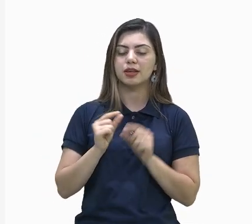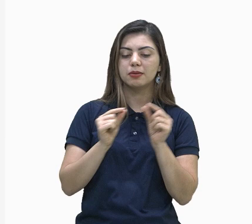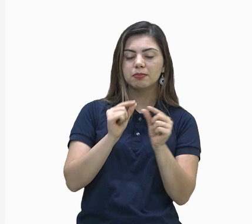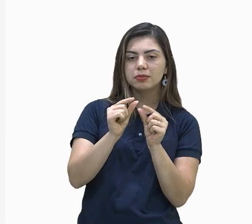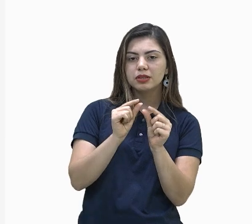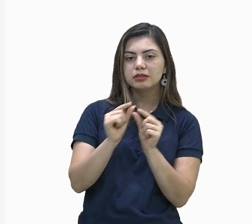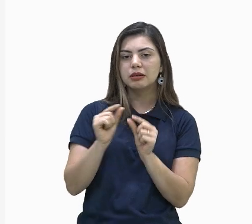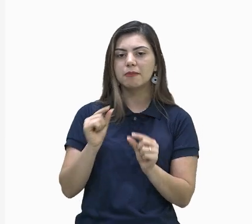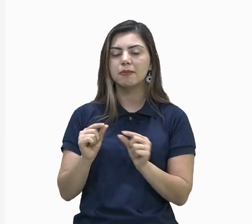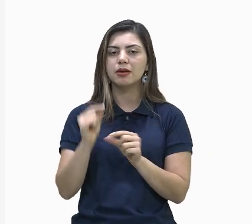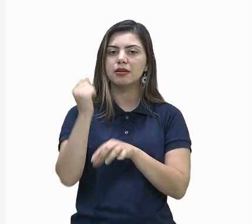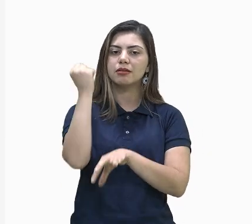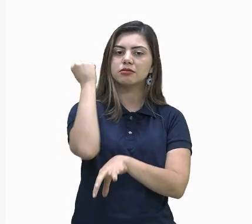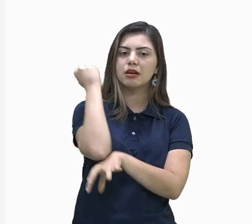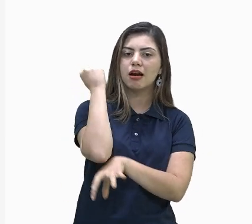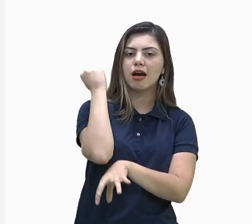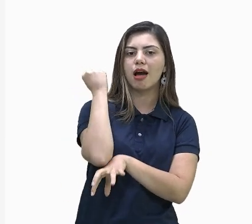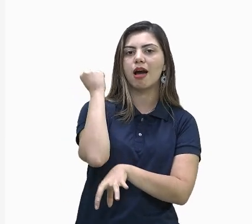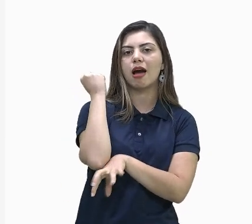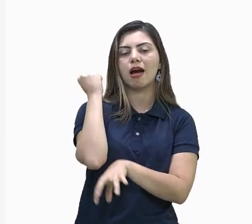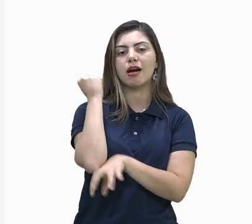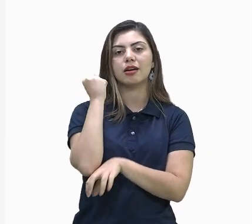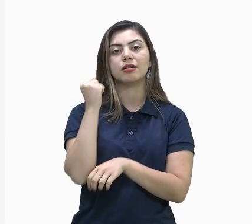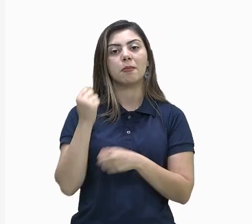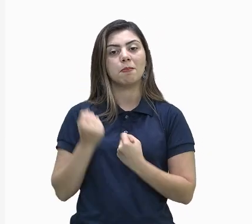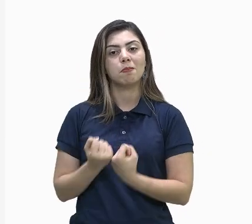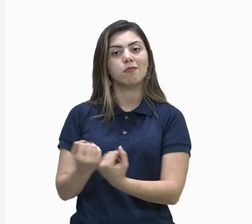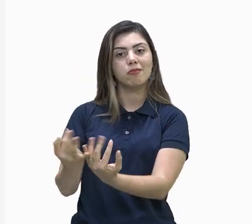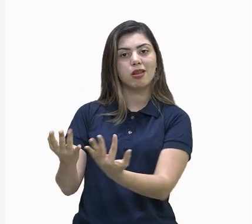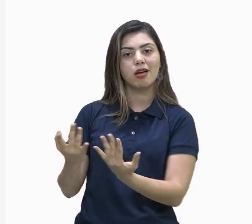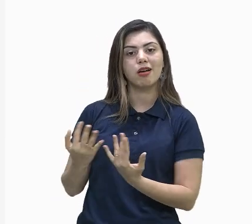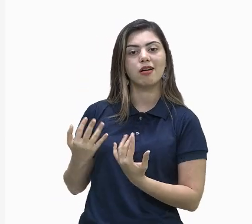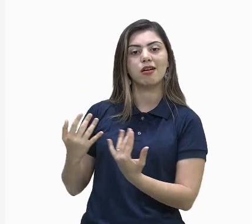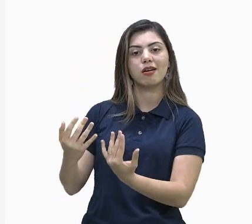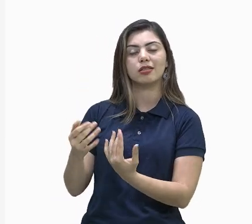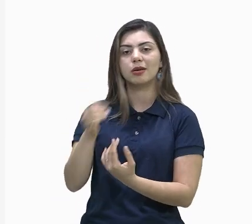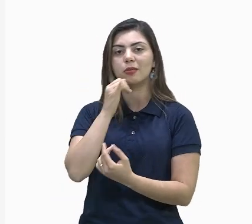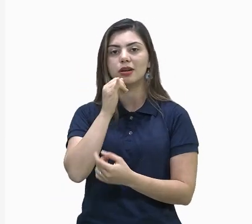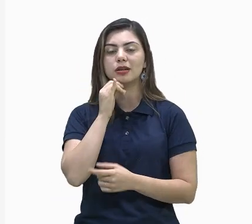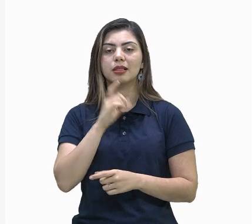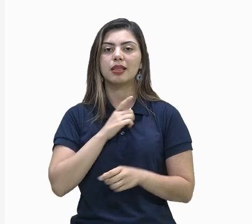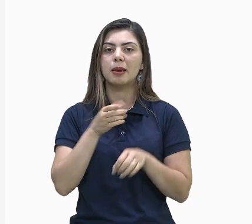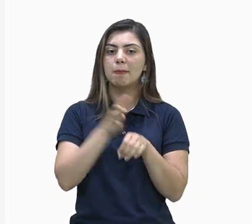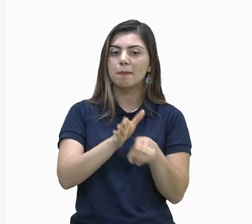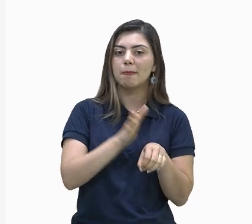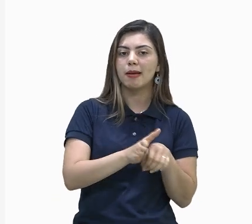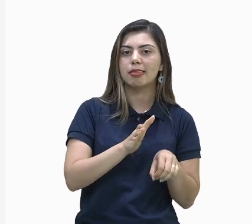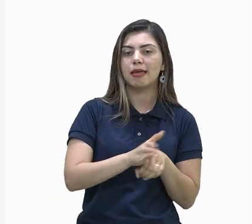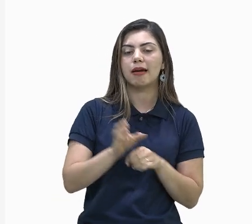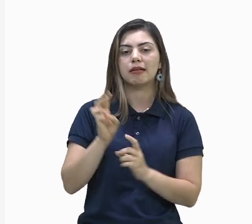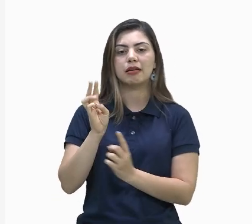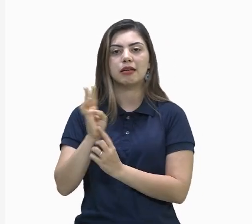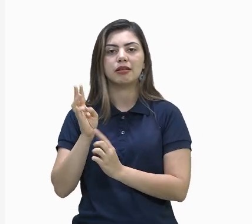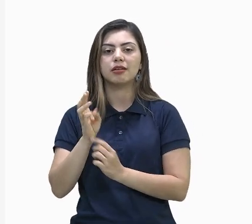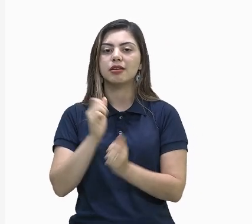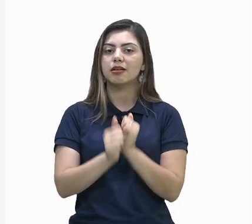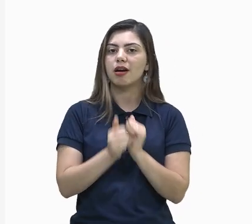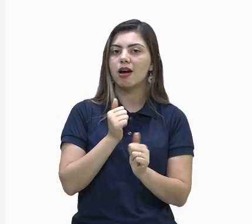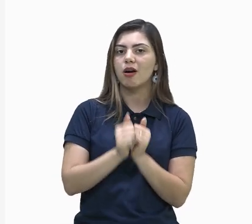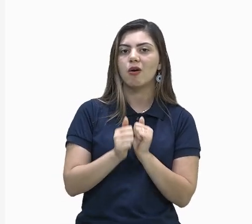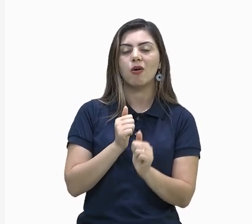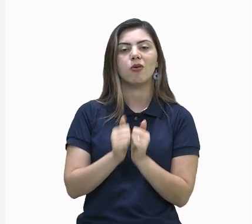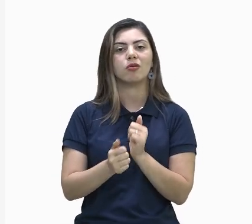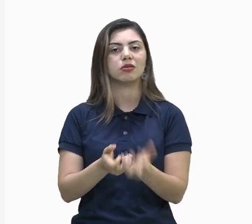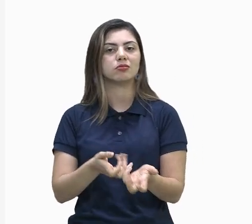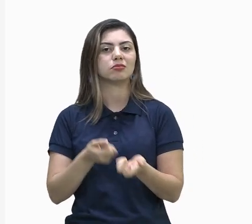sementes, de raízes, de plantas também, como batata, trigo, arroz, milho e mandioca.